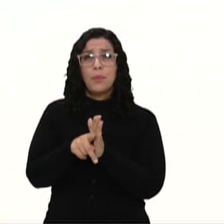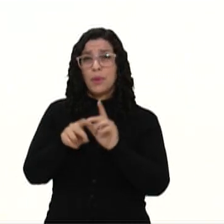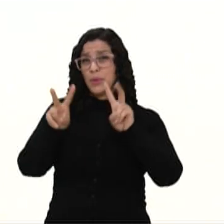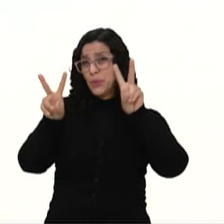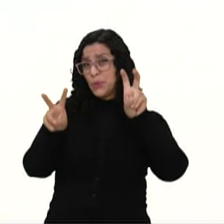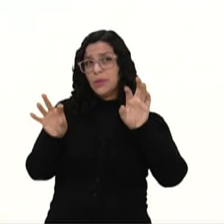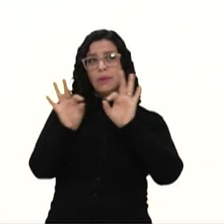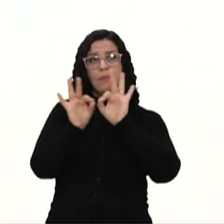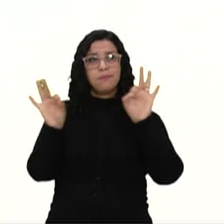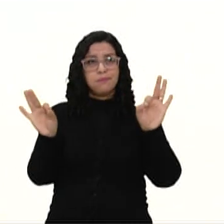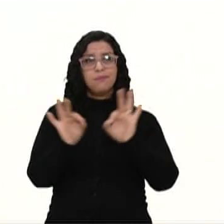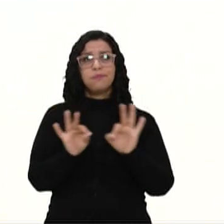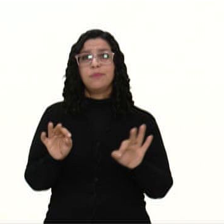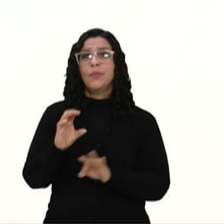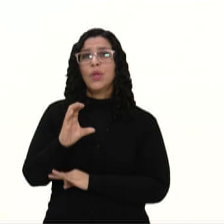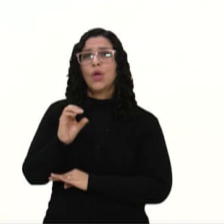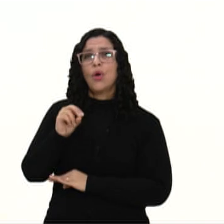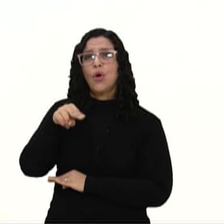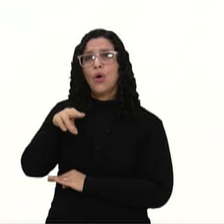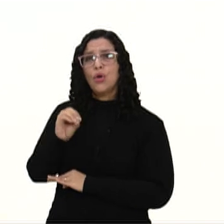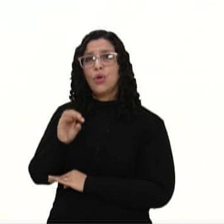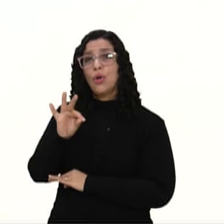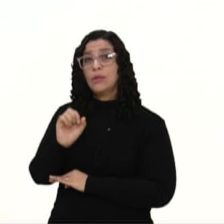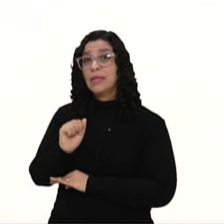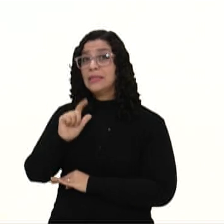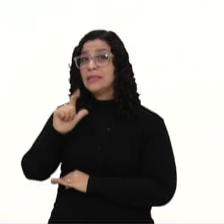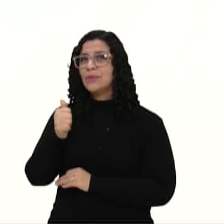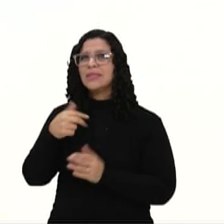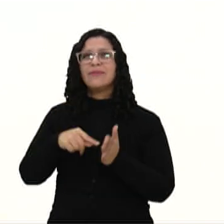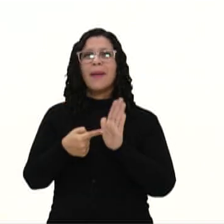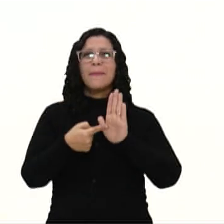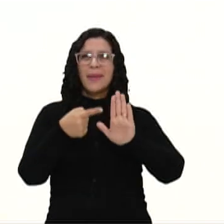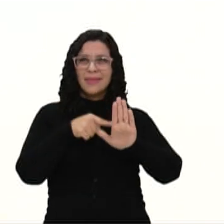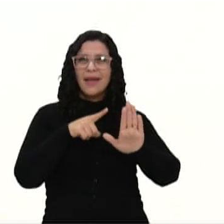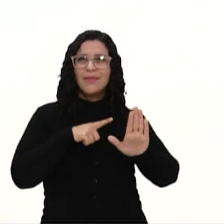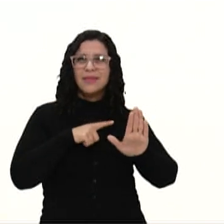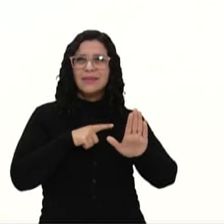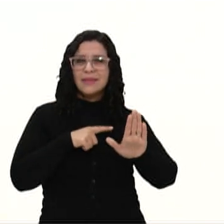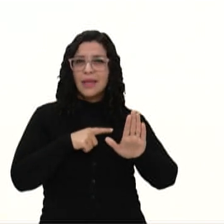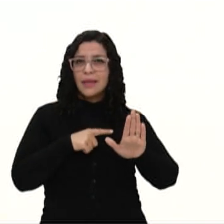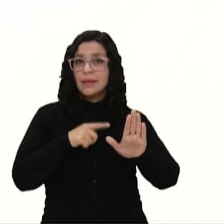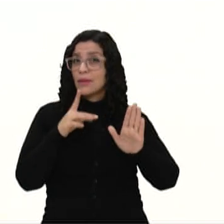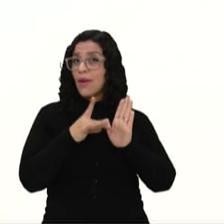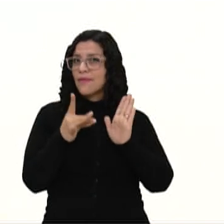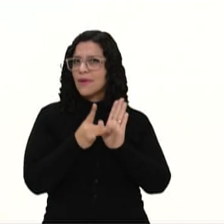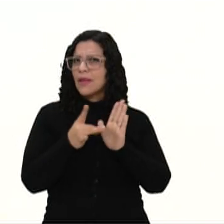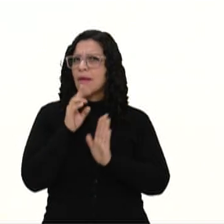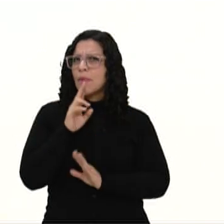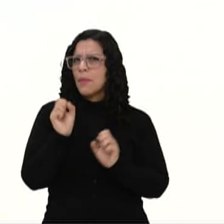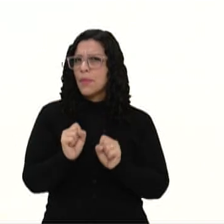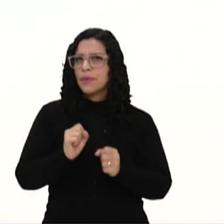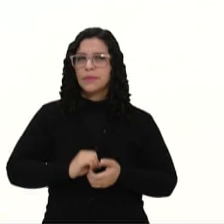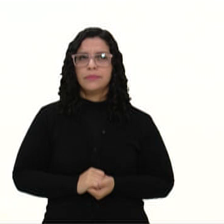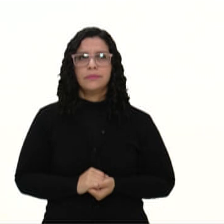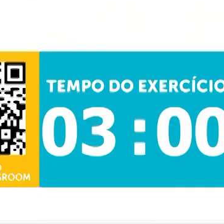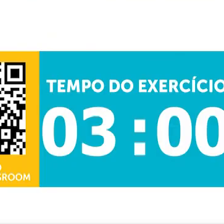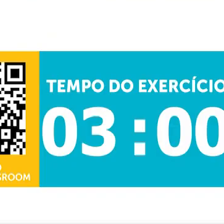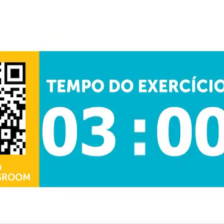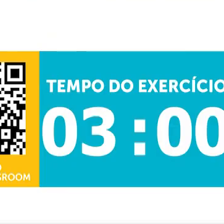trecho destacado. Lembrando, a conotação é o sentido figurado que está presente no trecho. Pode responder.